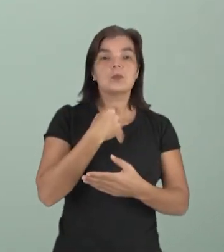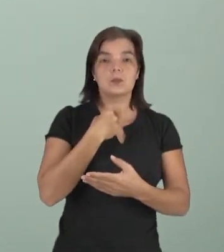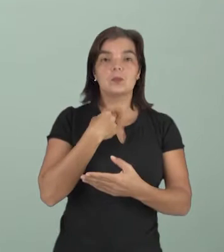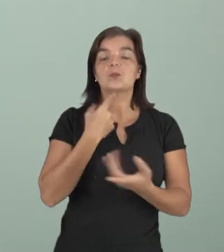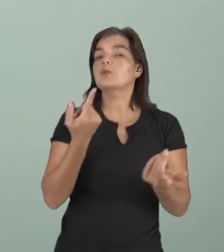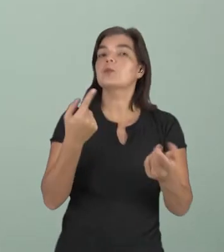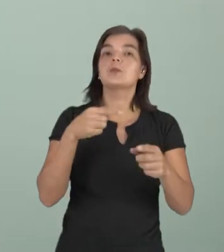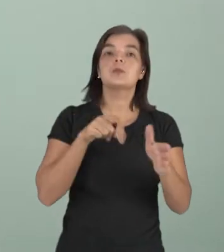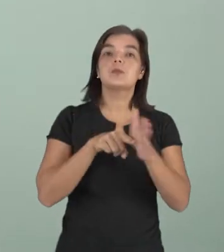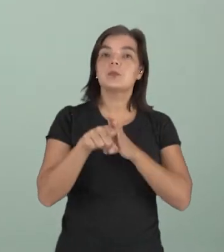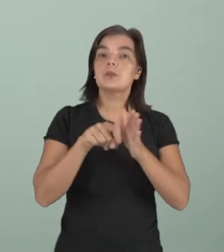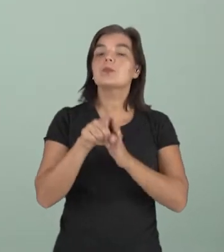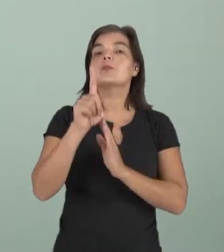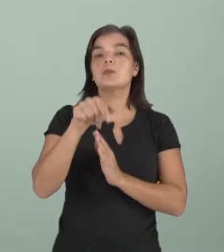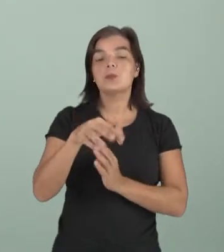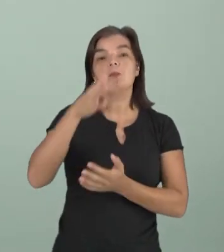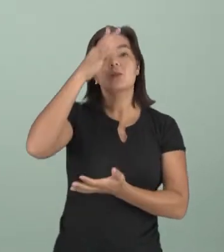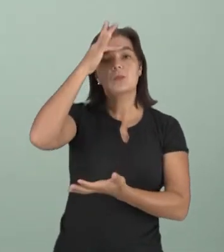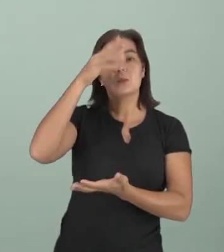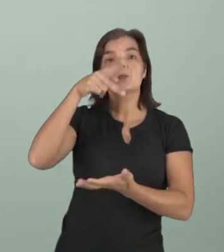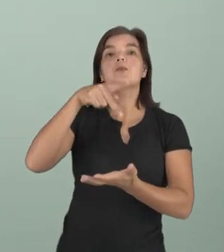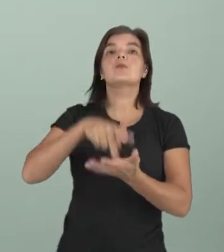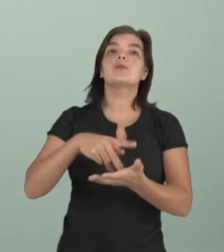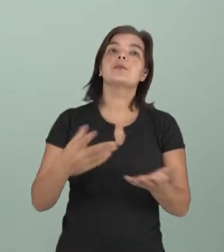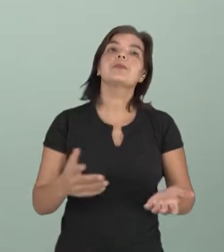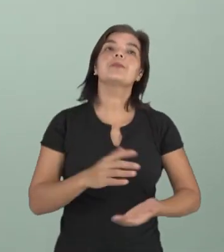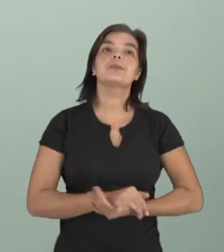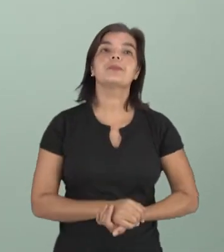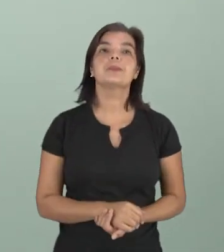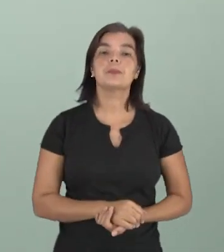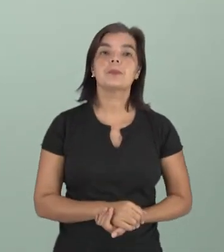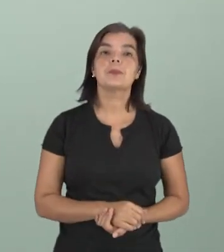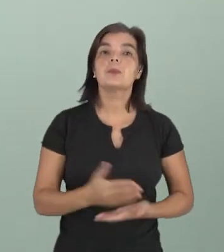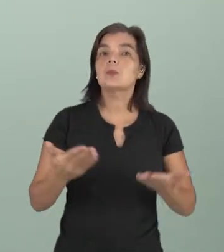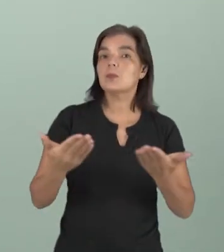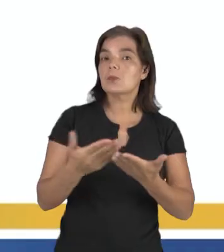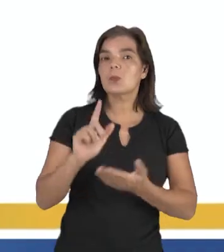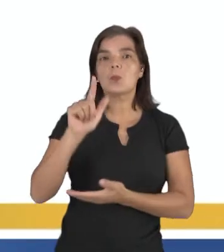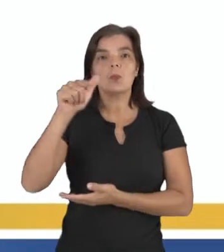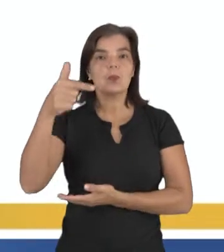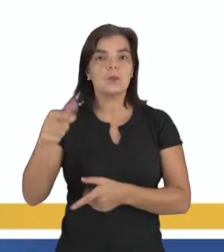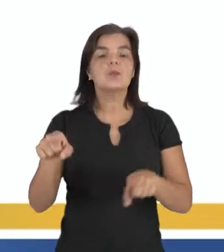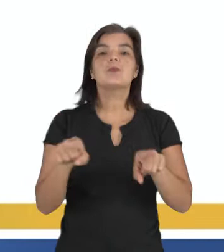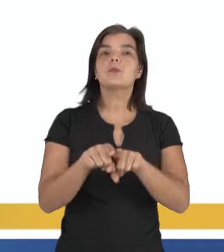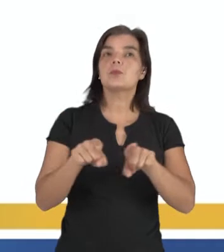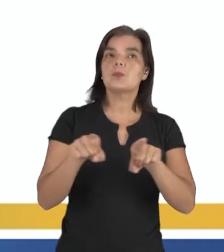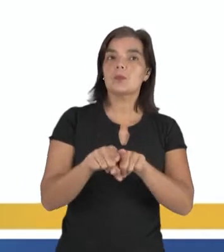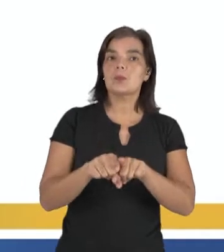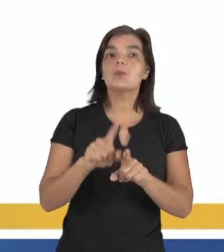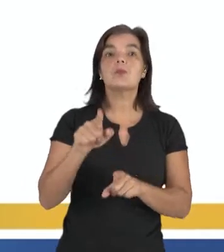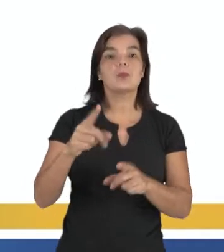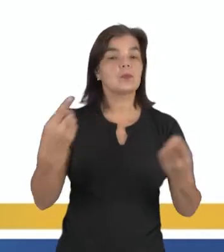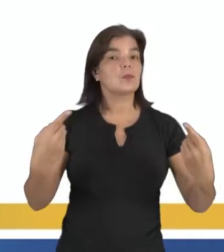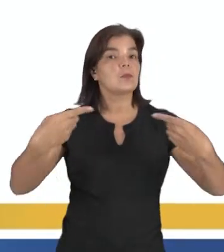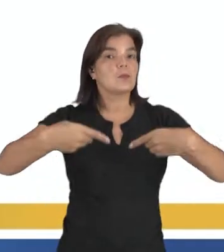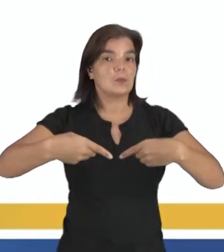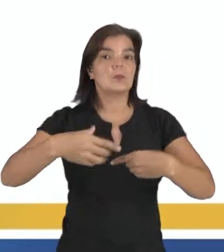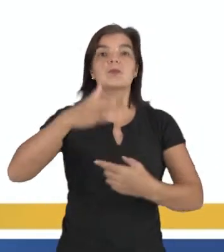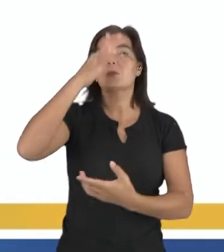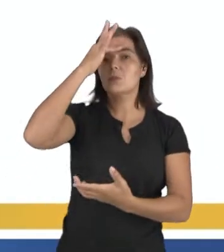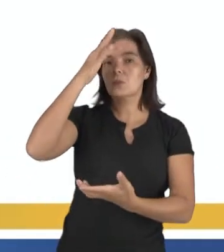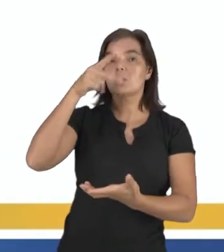pode contestar. Então, isso é dogmatismo. Agora, uma outra corrente, em oposição